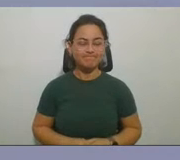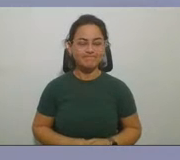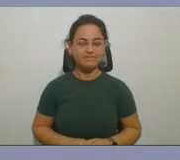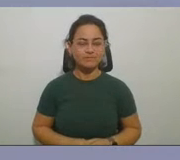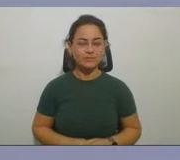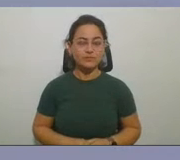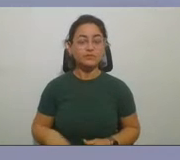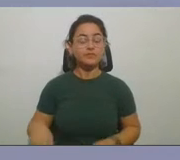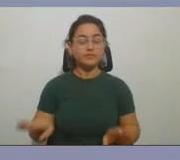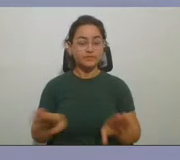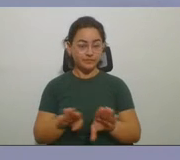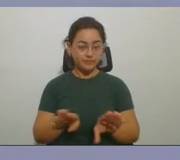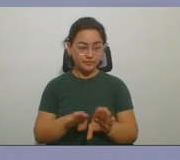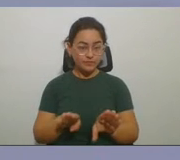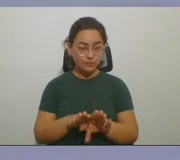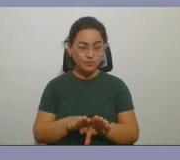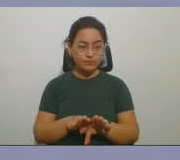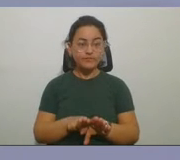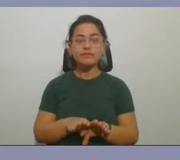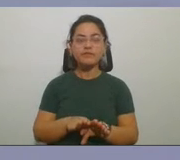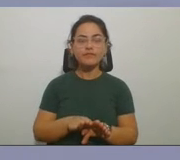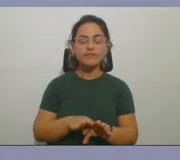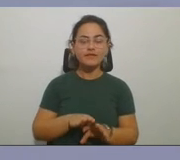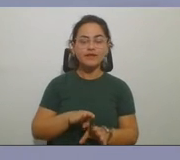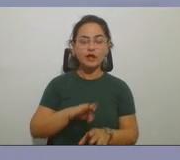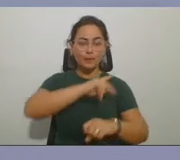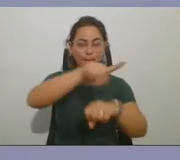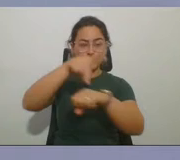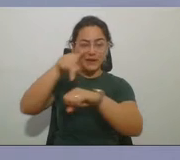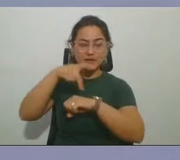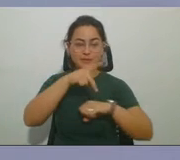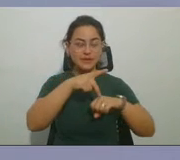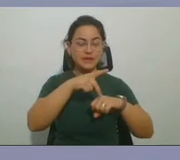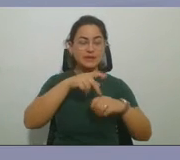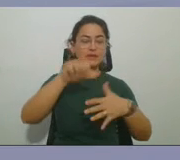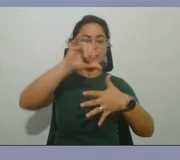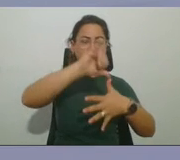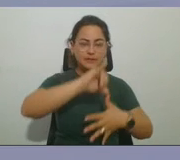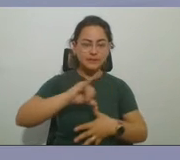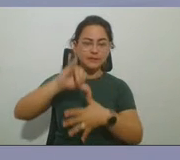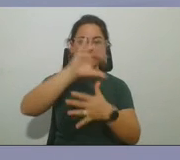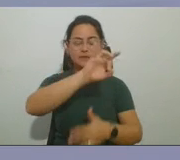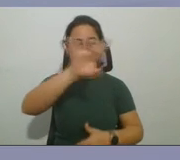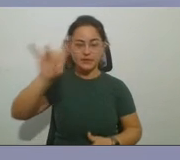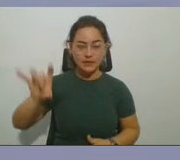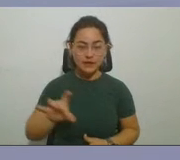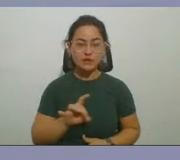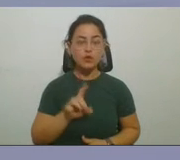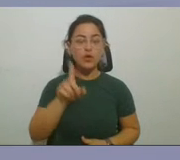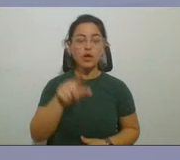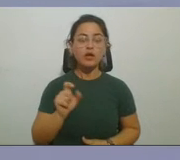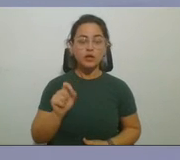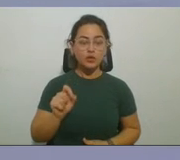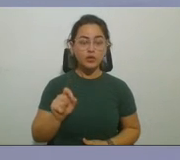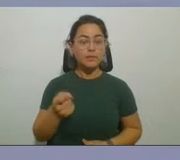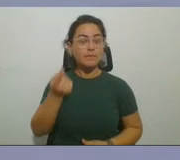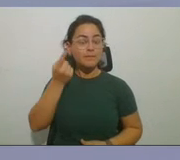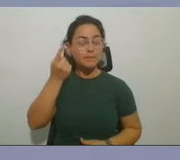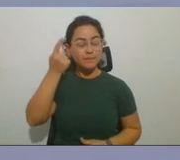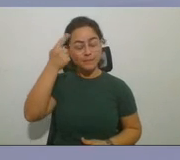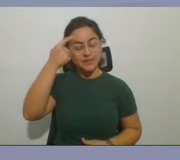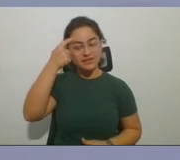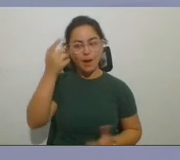resguardadas as especificidades de cada um dos países da Iberoamérica, há que se avaliar também o impacto da pandemia nas